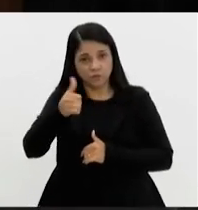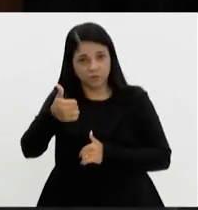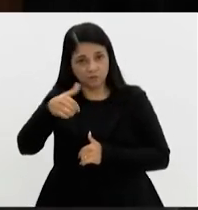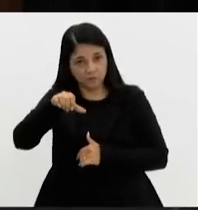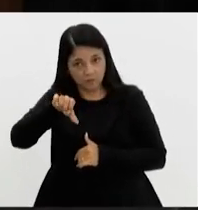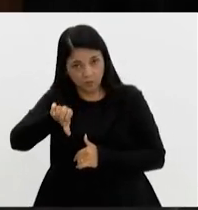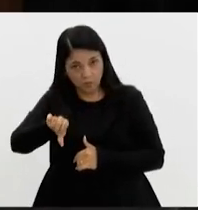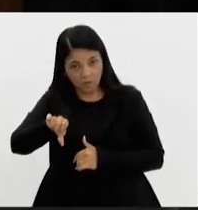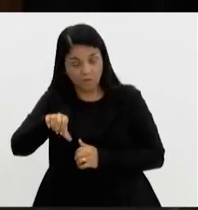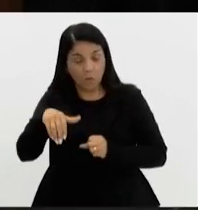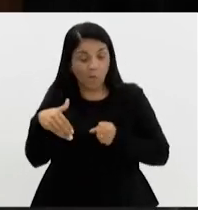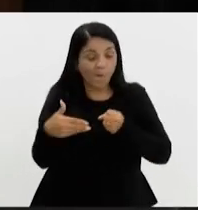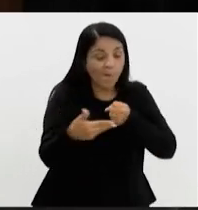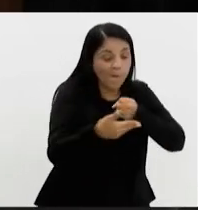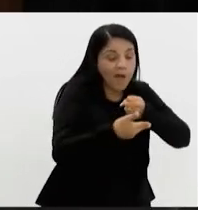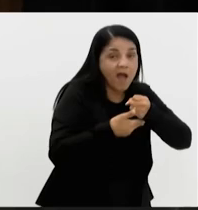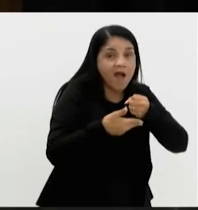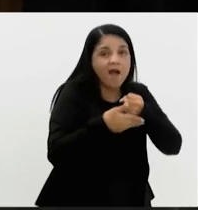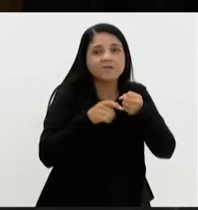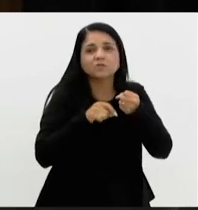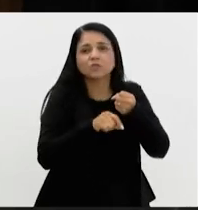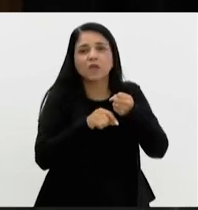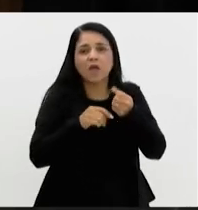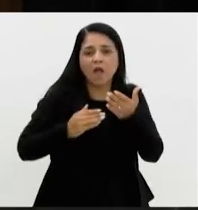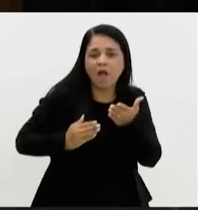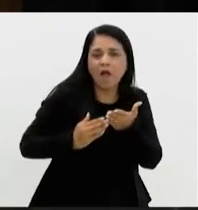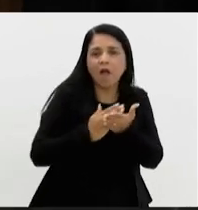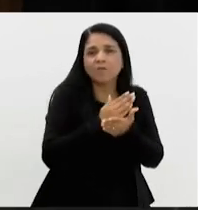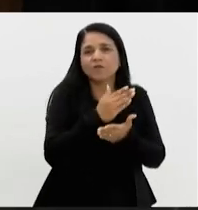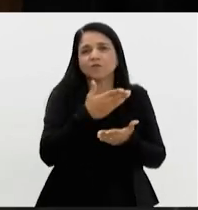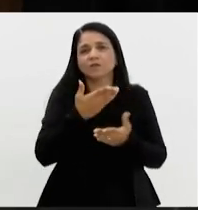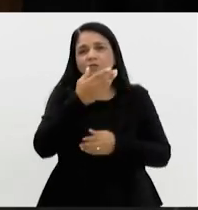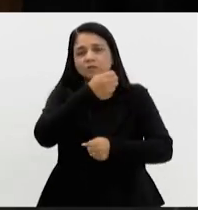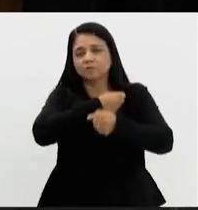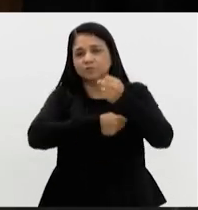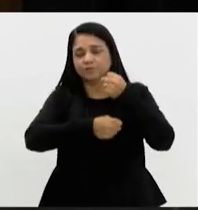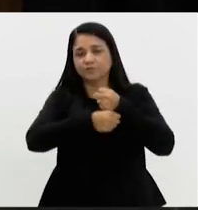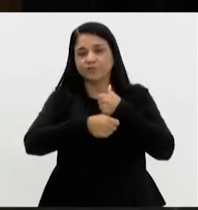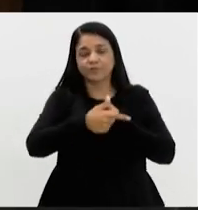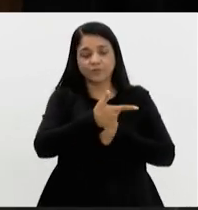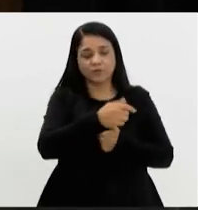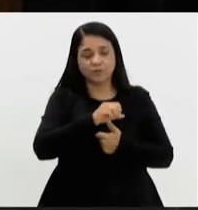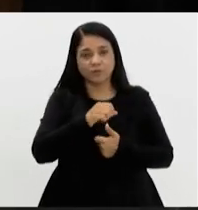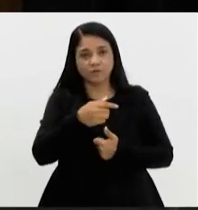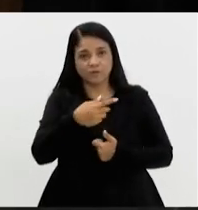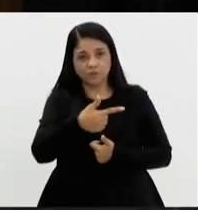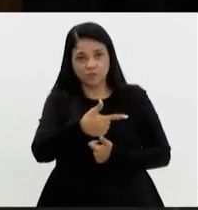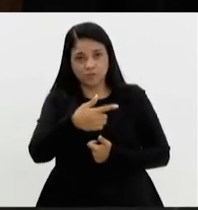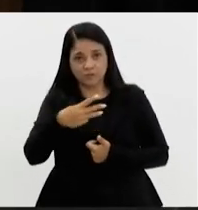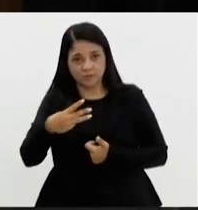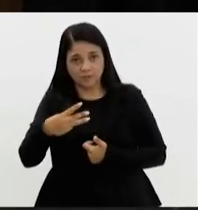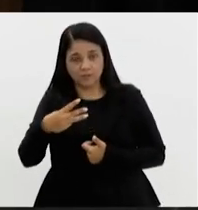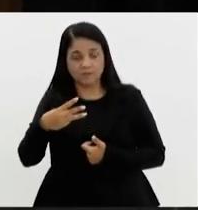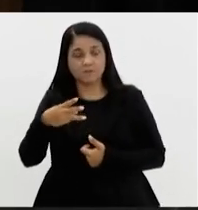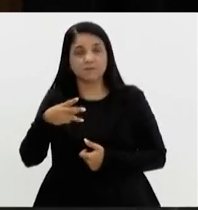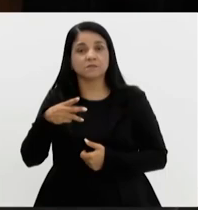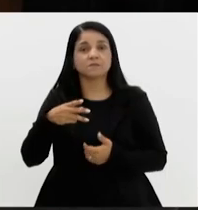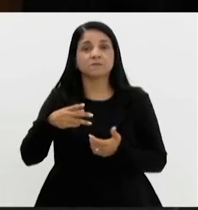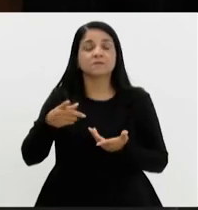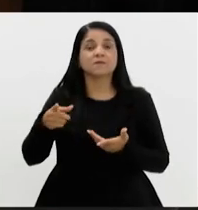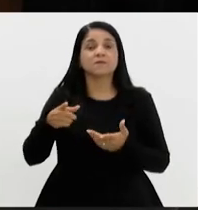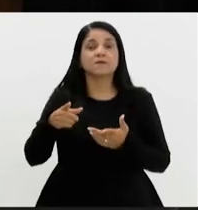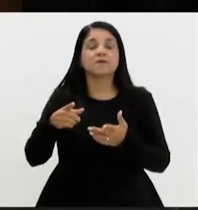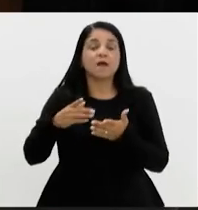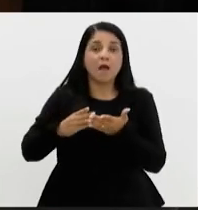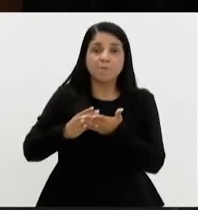base no que foi aprovado agora em dezembro de 2023 na União Europeia a união europeia